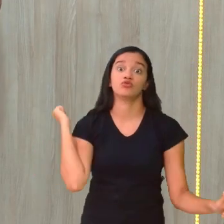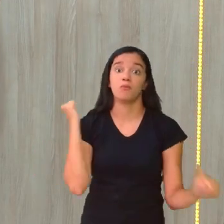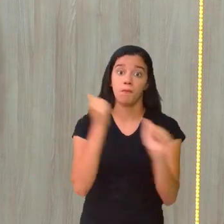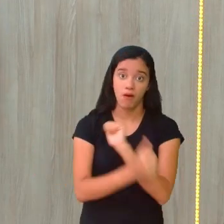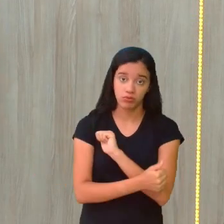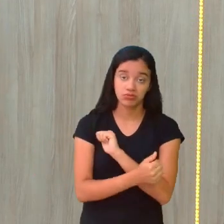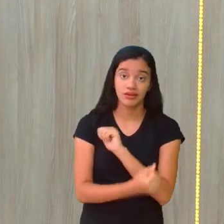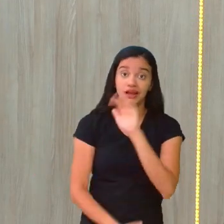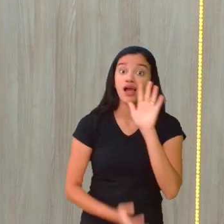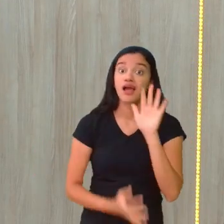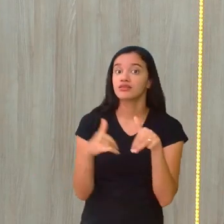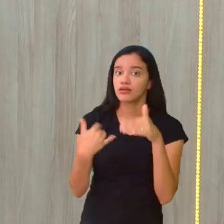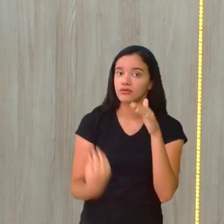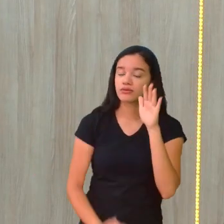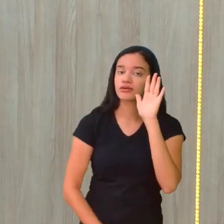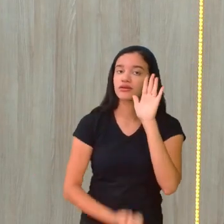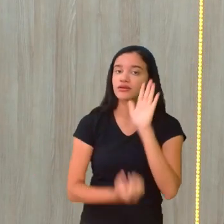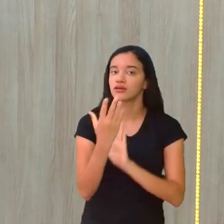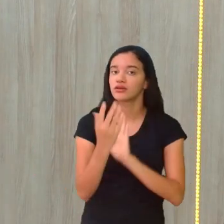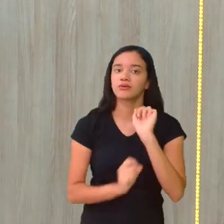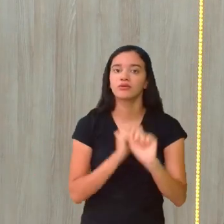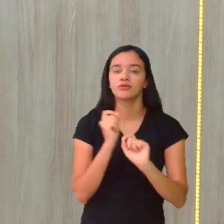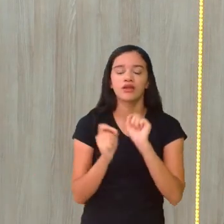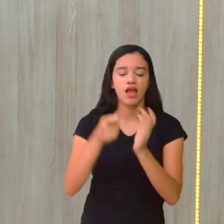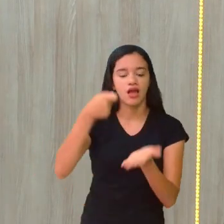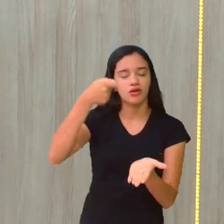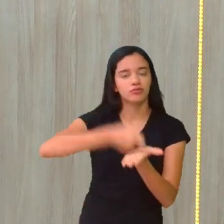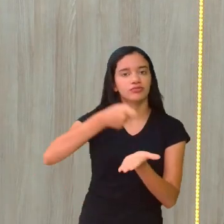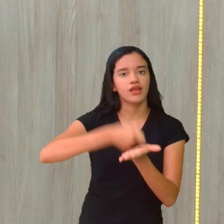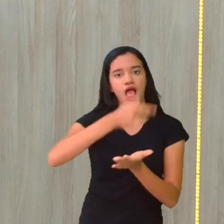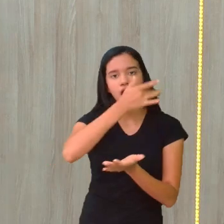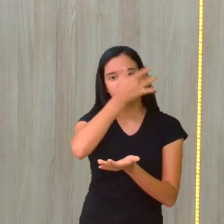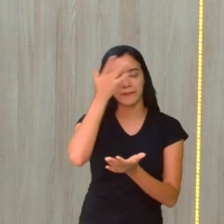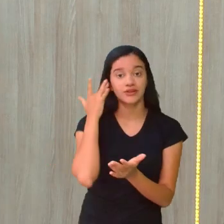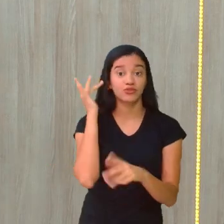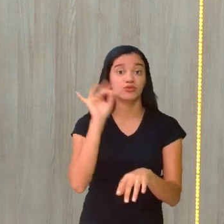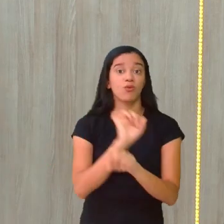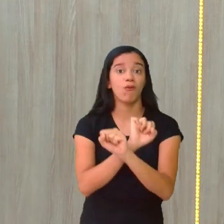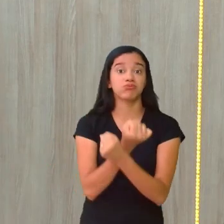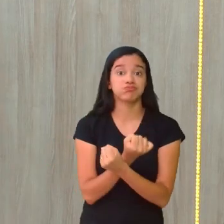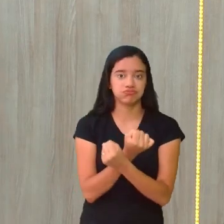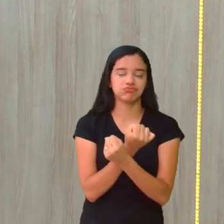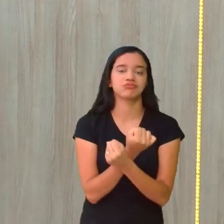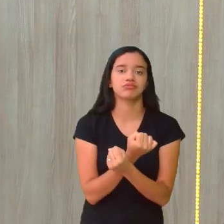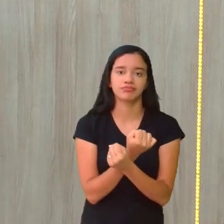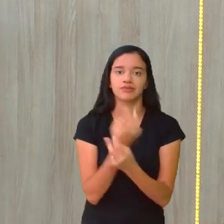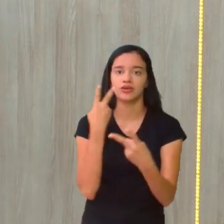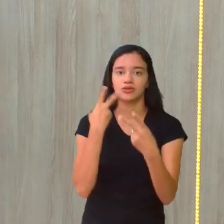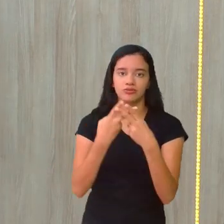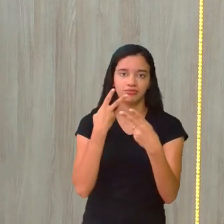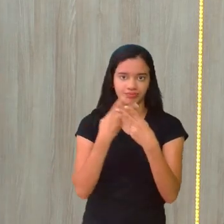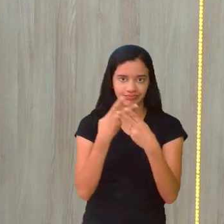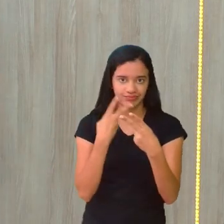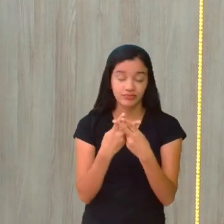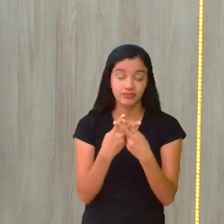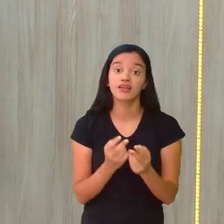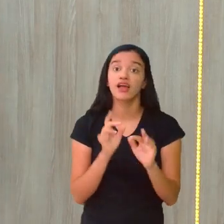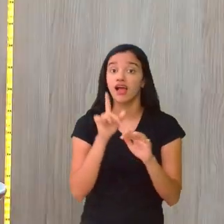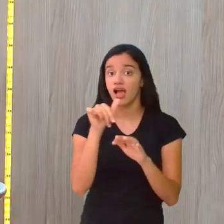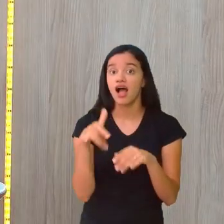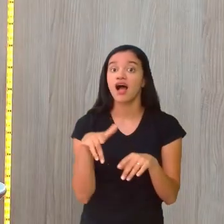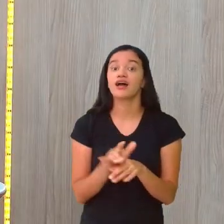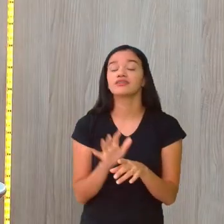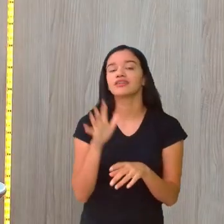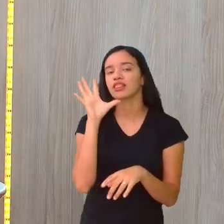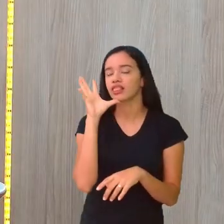Então, criaram até aí punições, né? As pessoas eram presas. Olha, e aí demorou muito tempo, né,